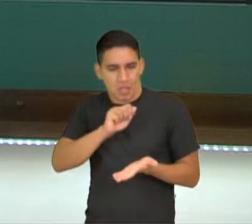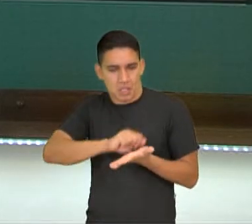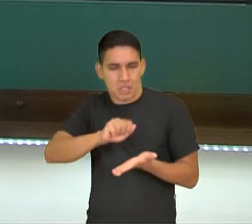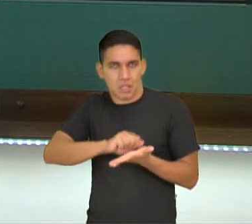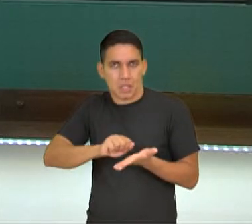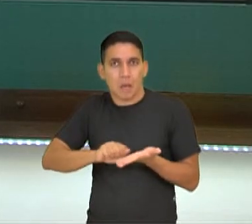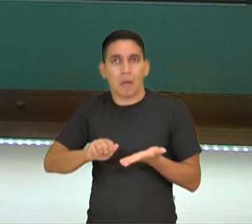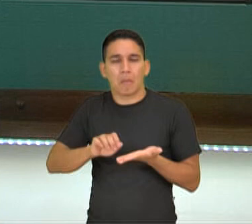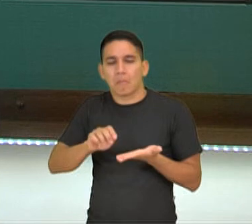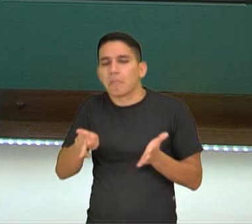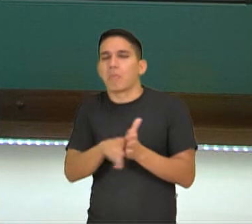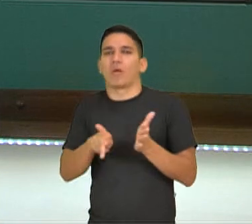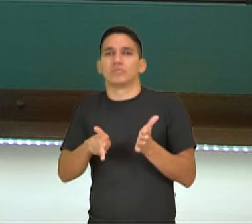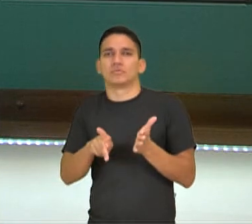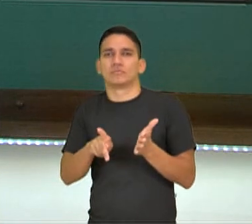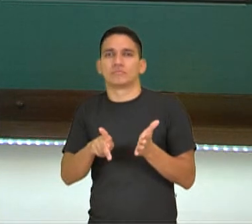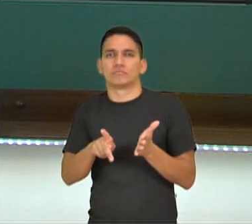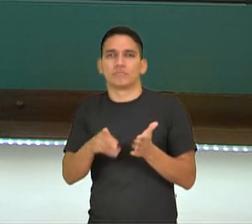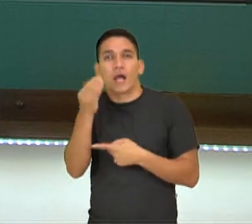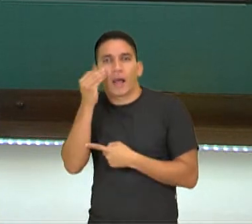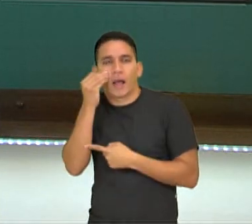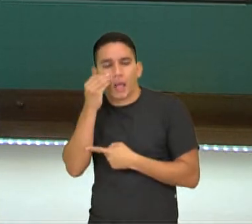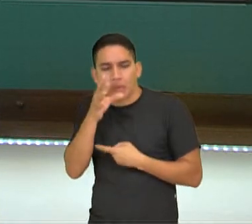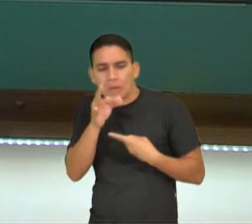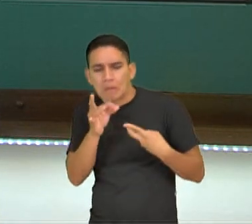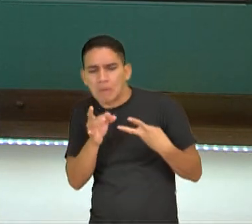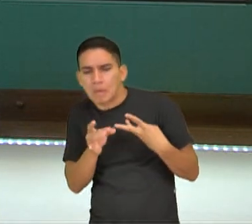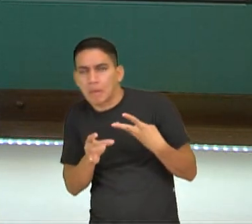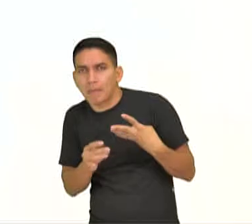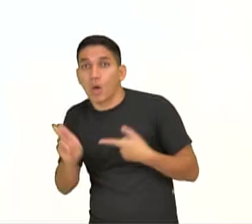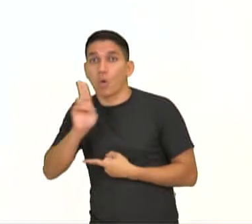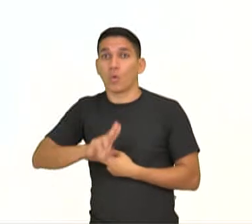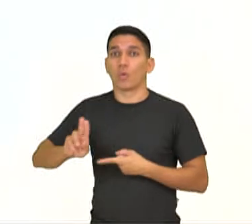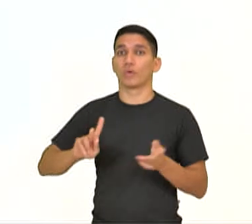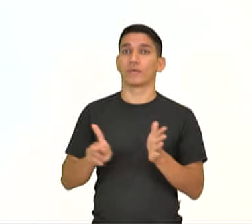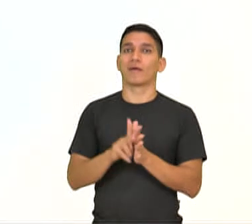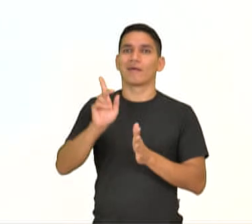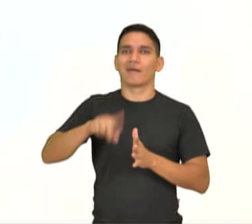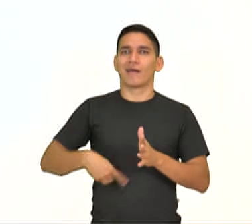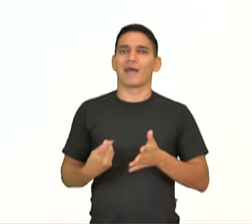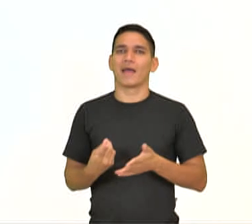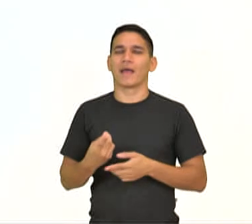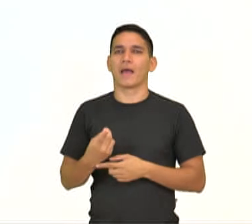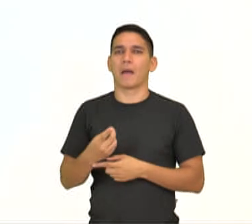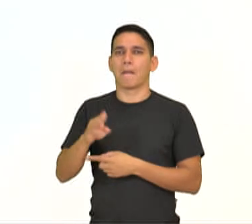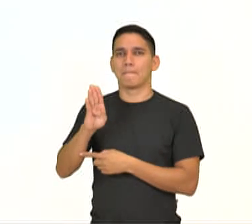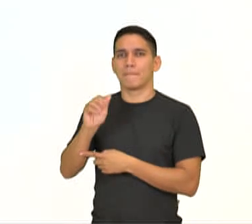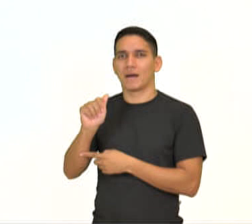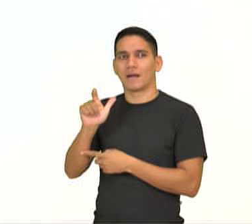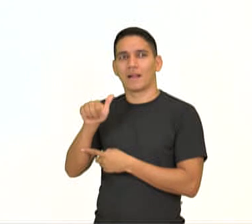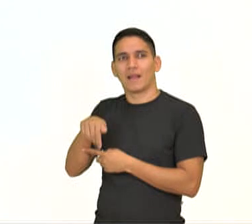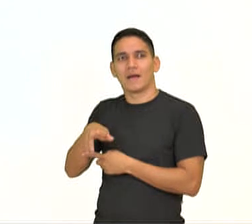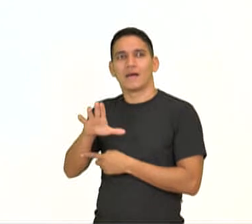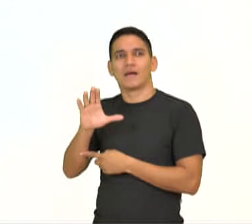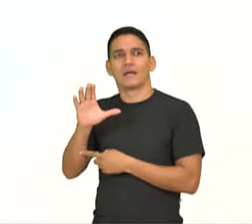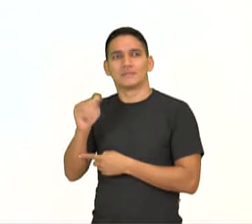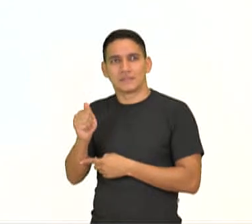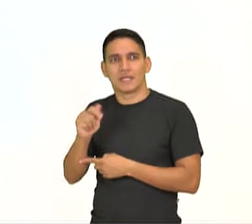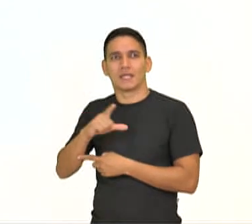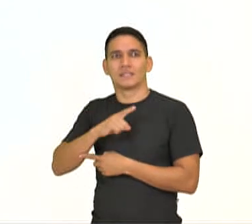ele desenhou um experimento usando o que nós chamamos de balança de torção, né? Então tinha